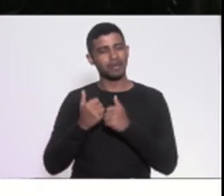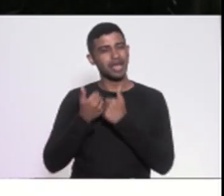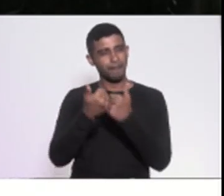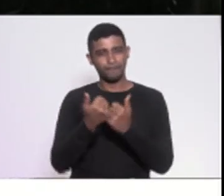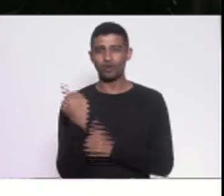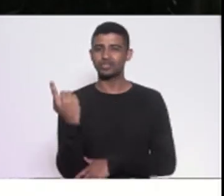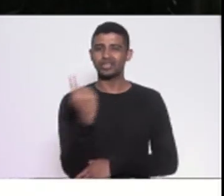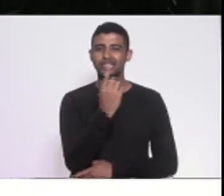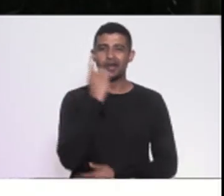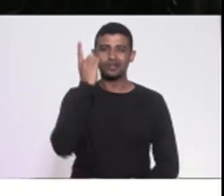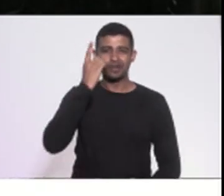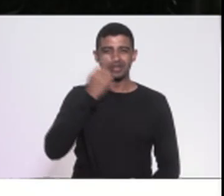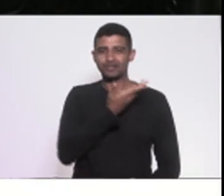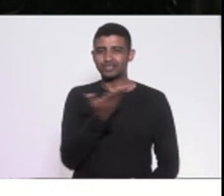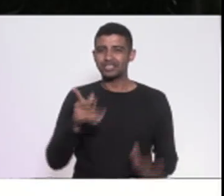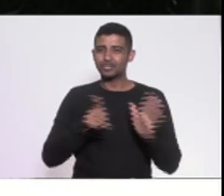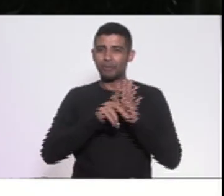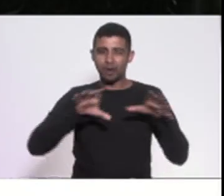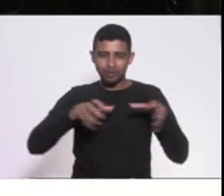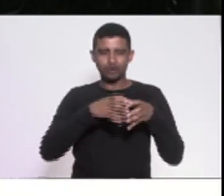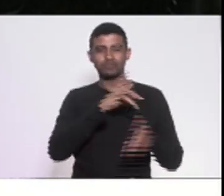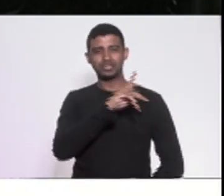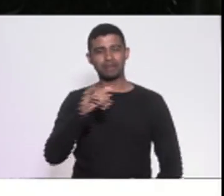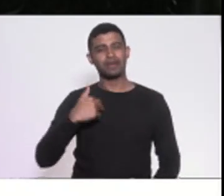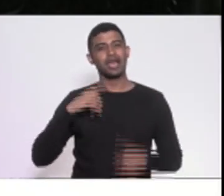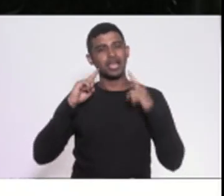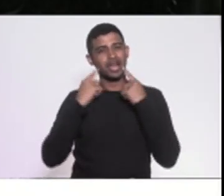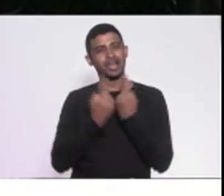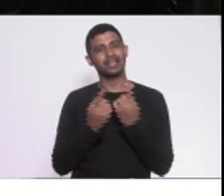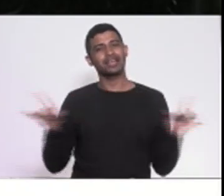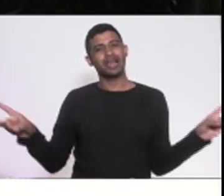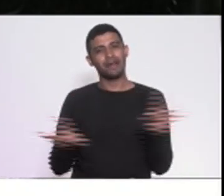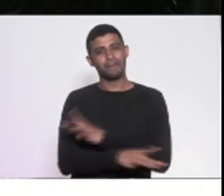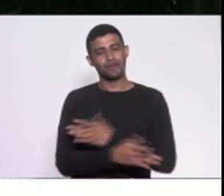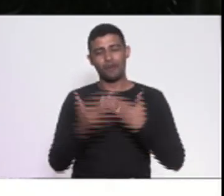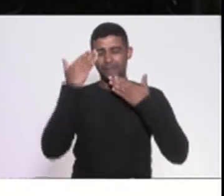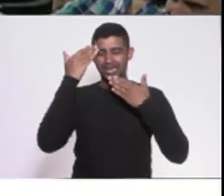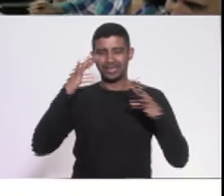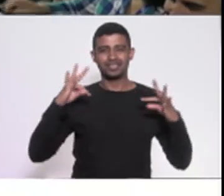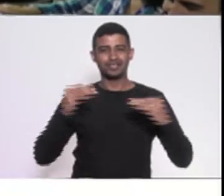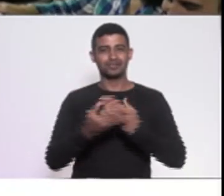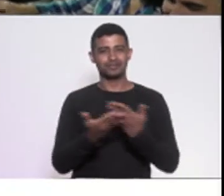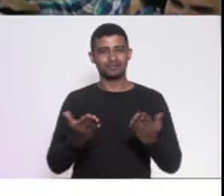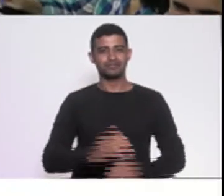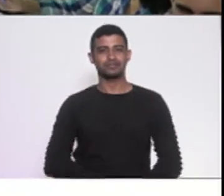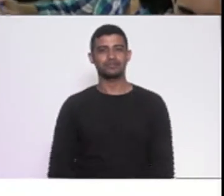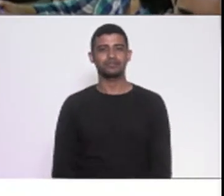todos os deputados que integraram essa CPI, declaro encerrada a presente reunião. Muito obrigada.